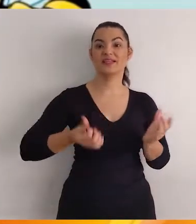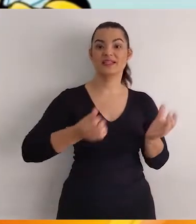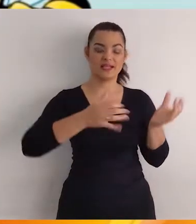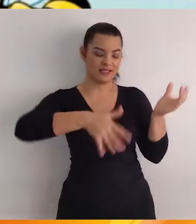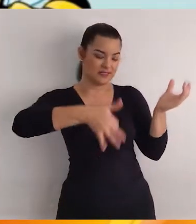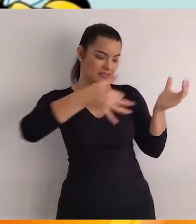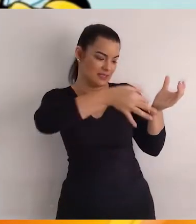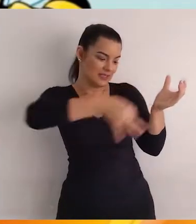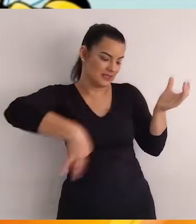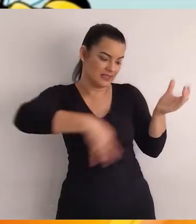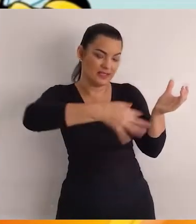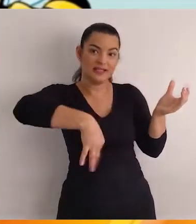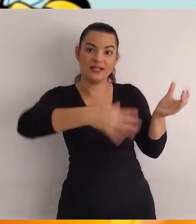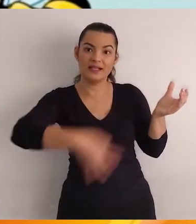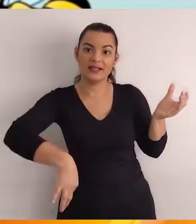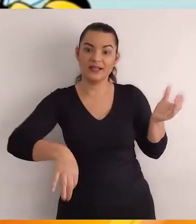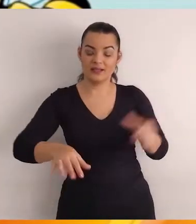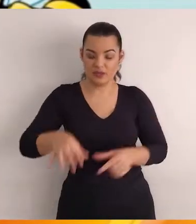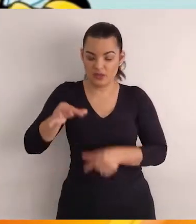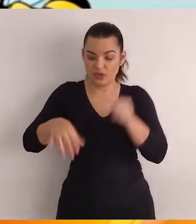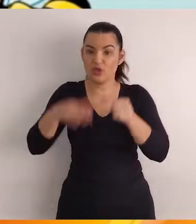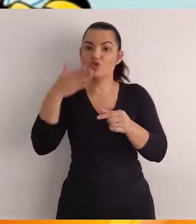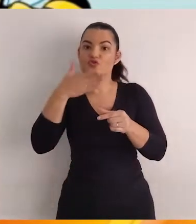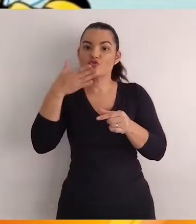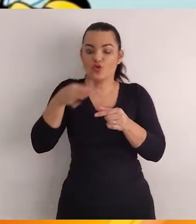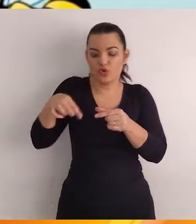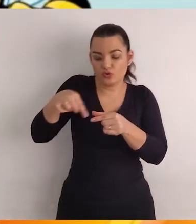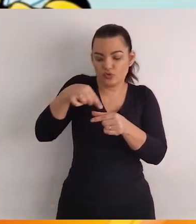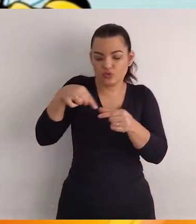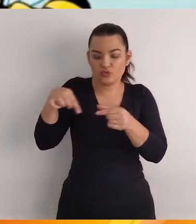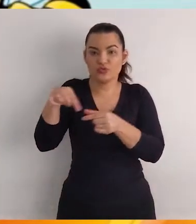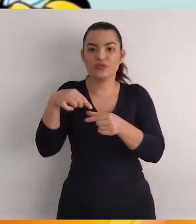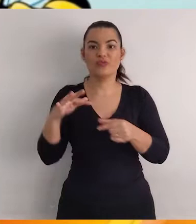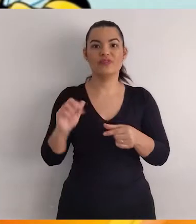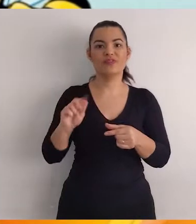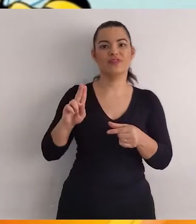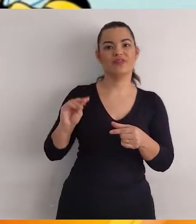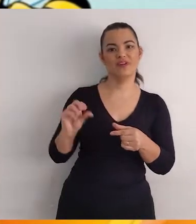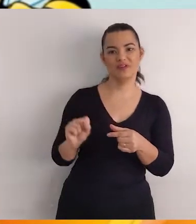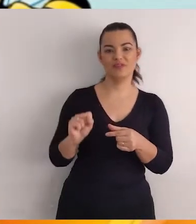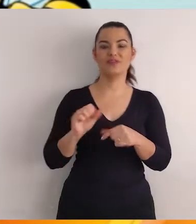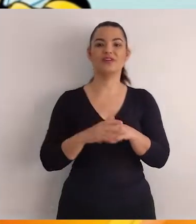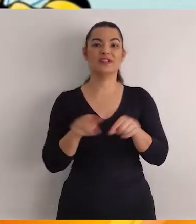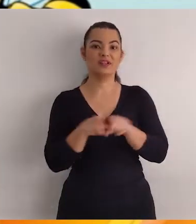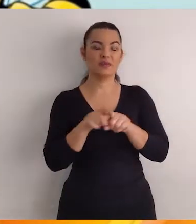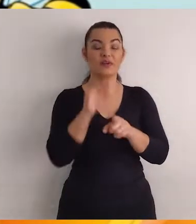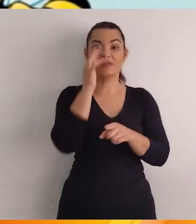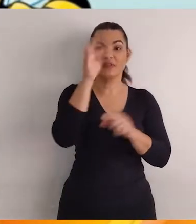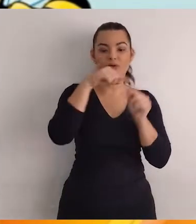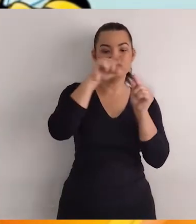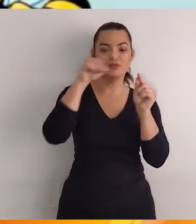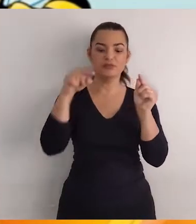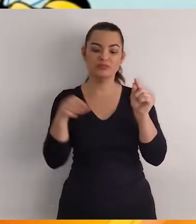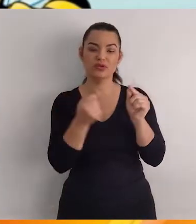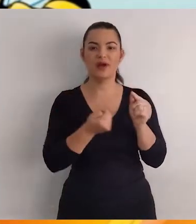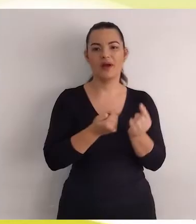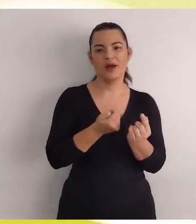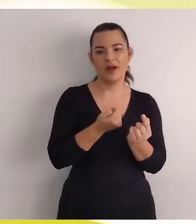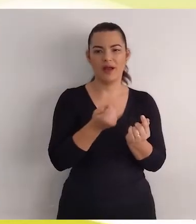6 são as cordas do violão, os lados do favo das abelhas e as pétalas de algumas flores.